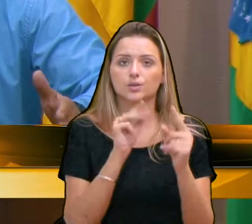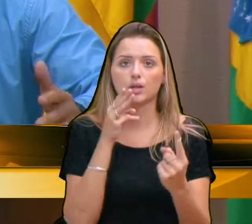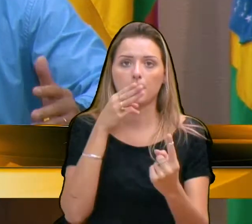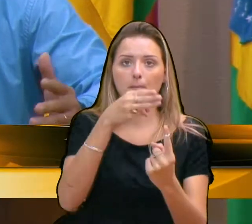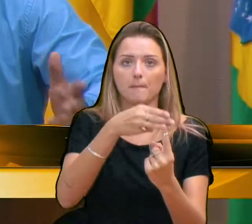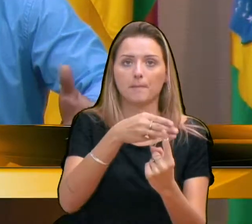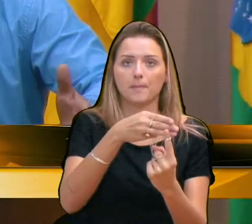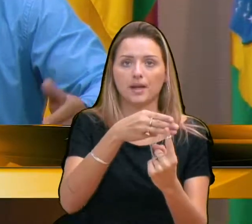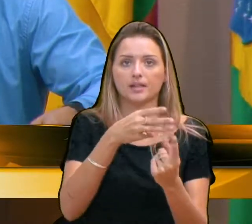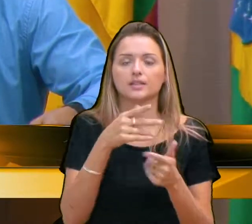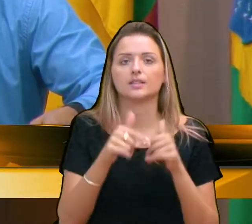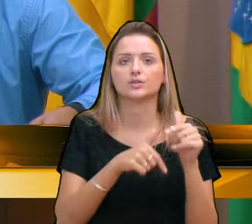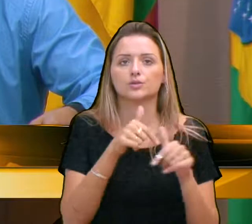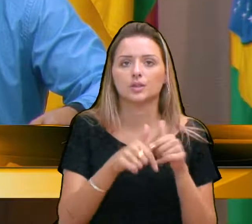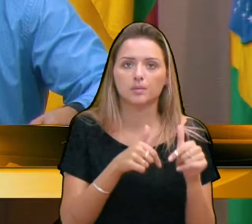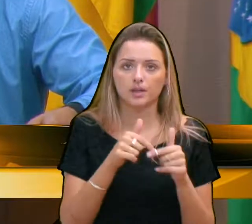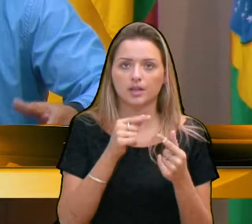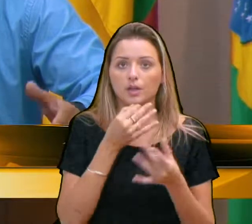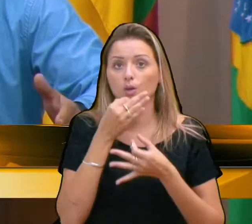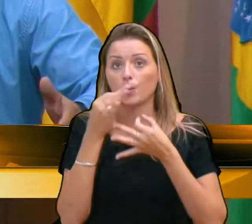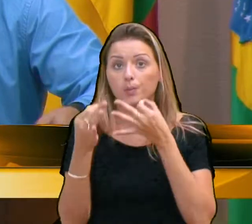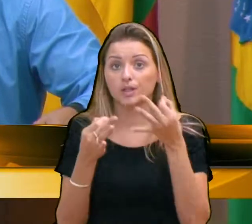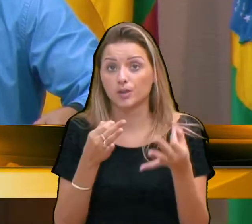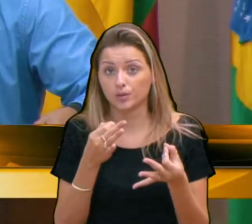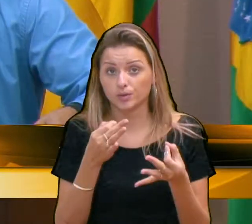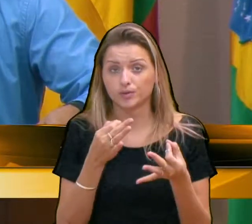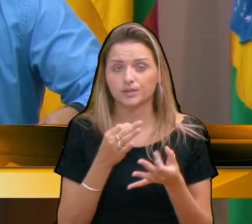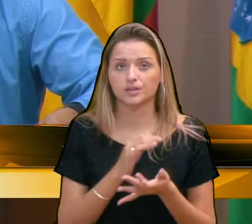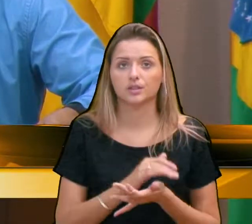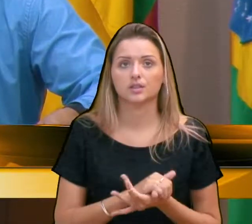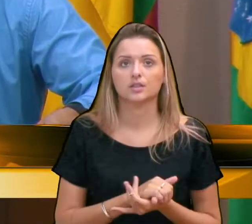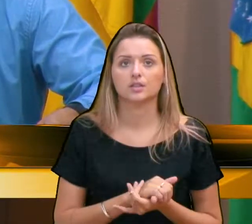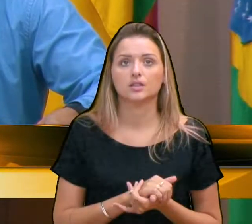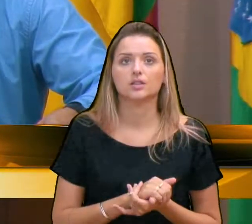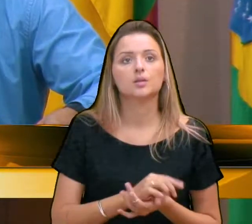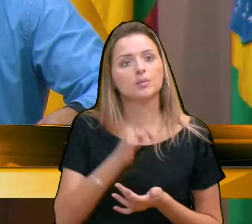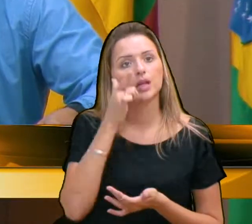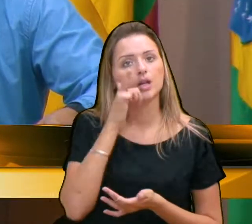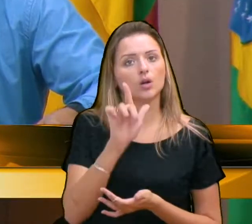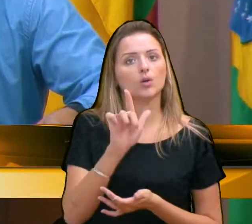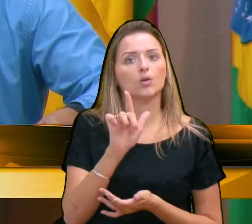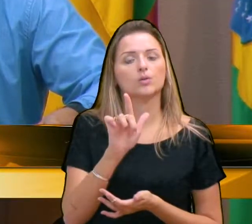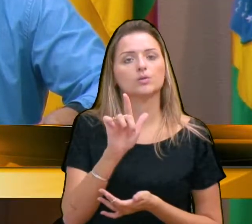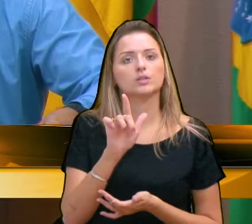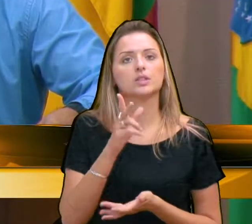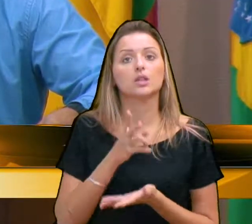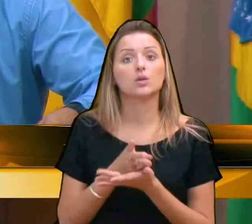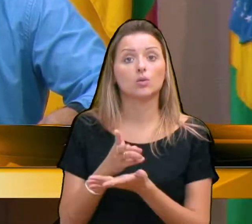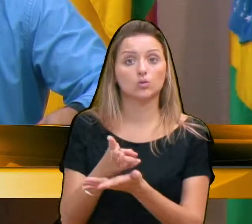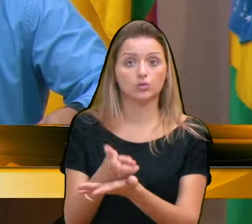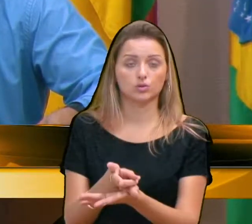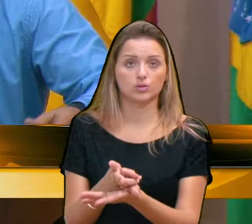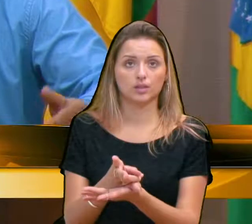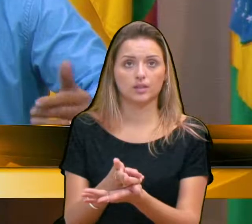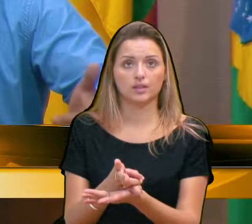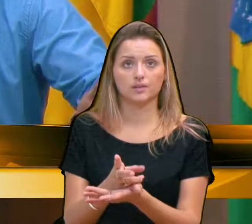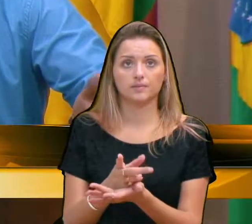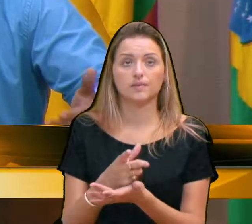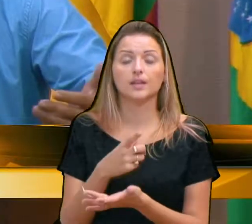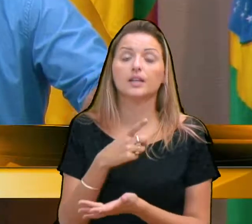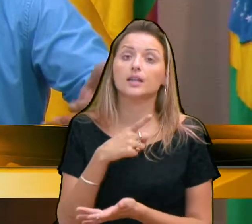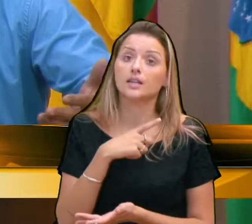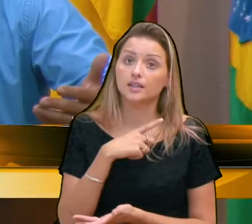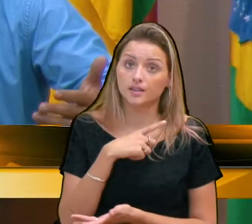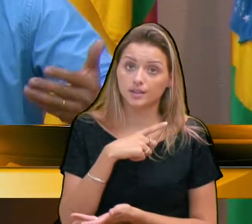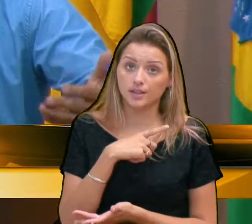trabalho, opiniões, enfim, para poder levar adiante e produzir aquilo